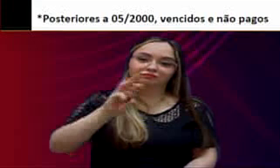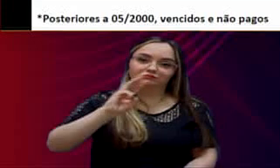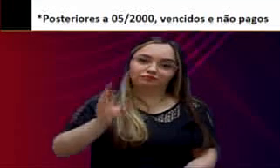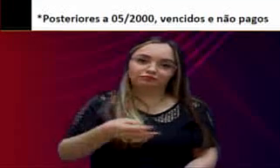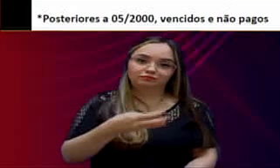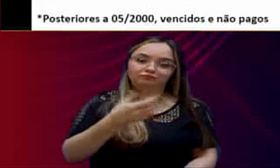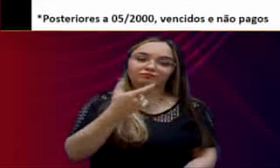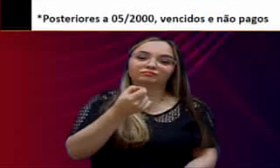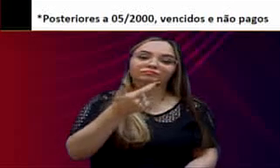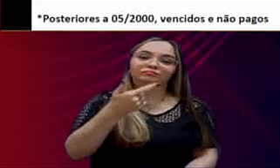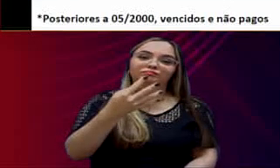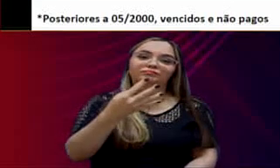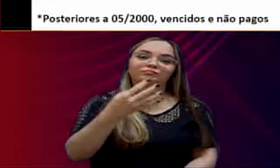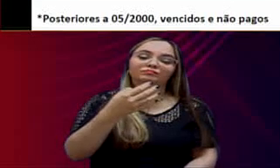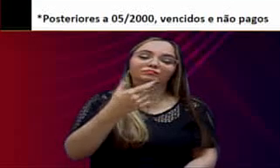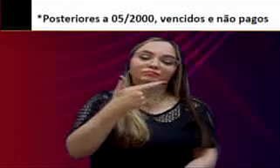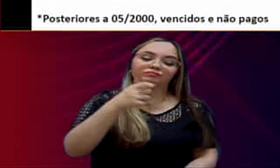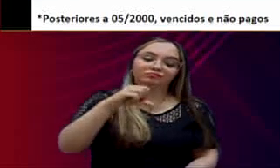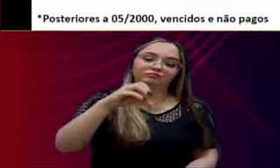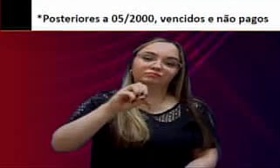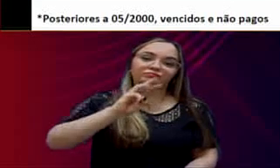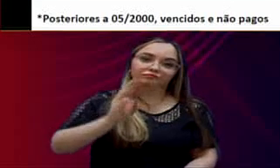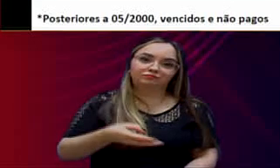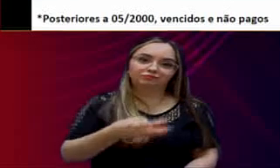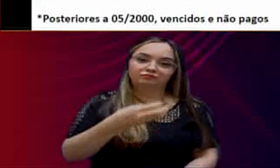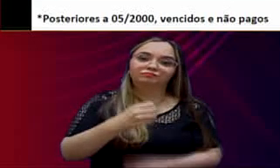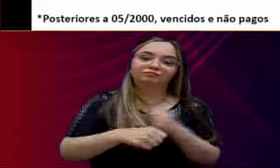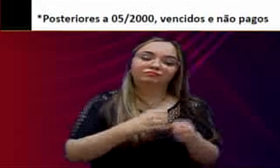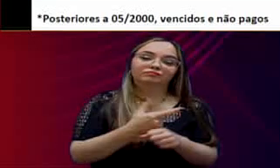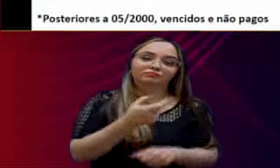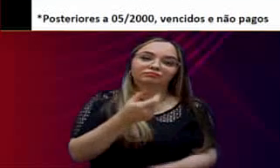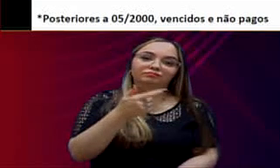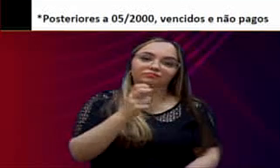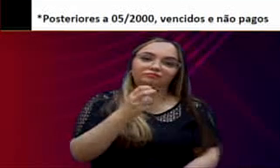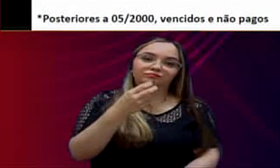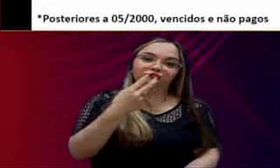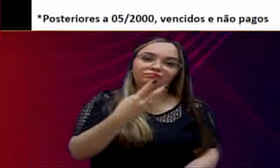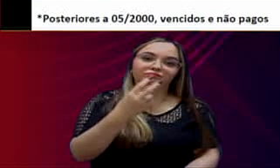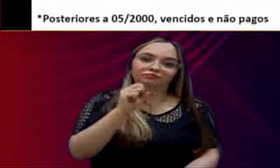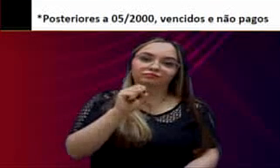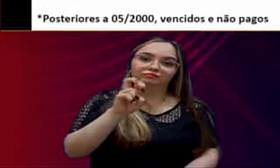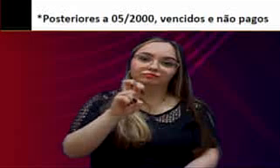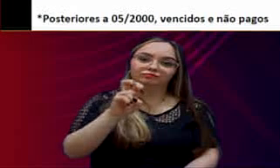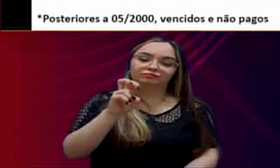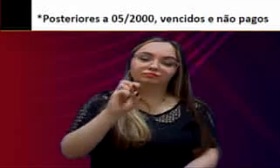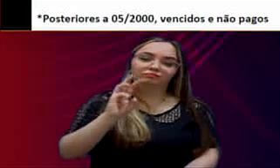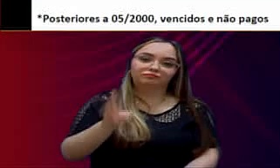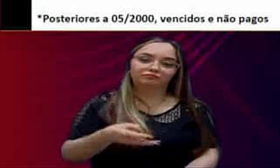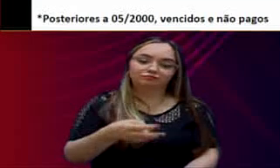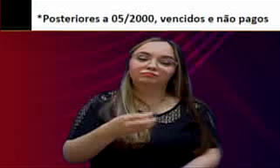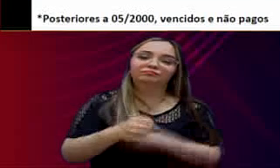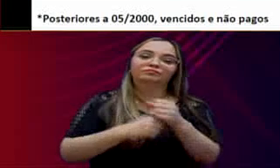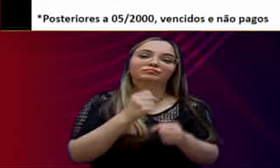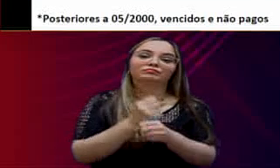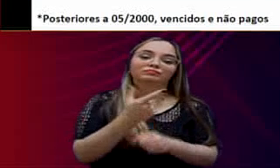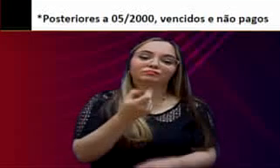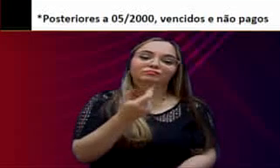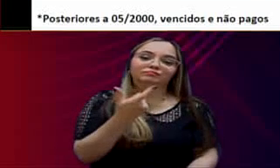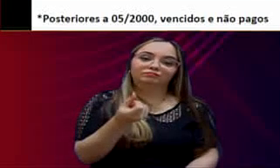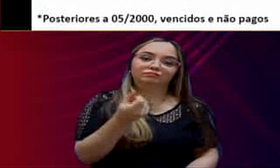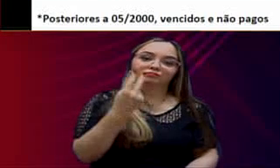2024 290 milhões 2025 287.614 2026